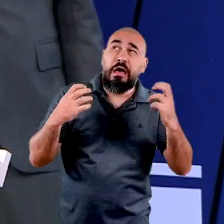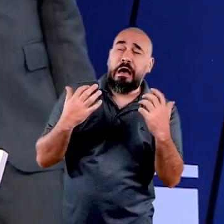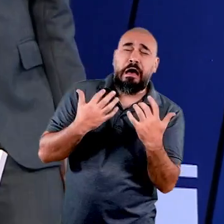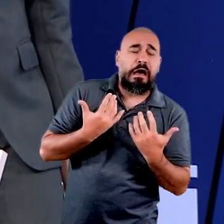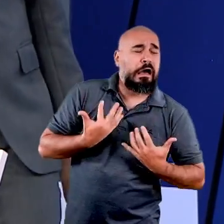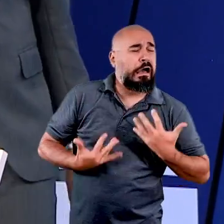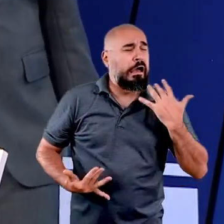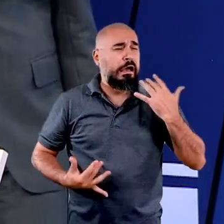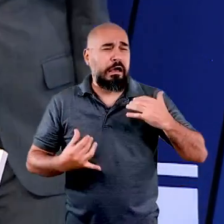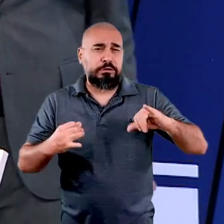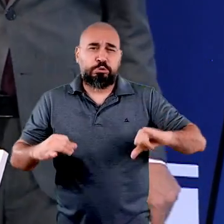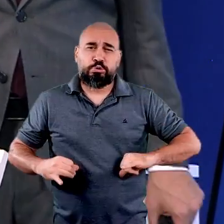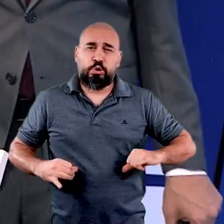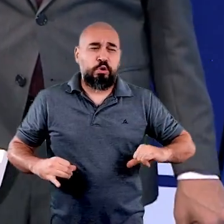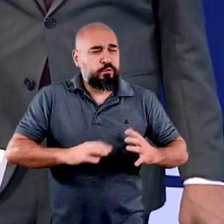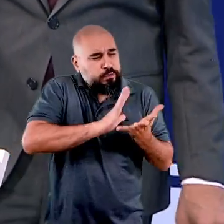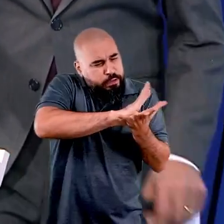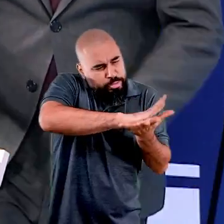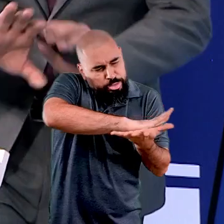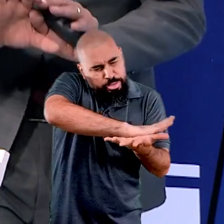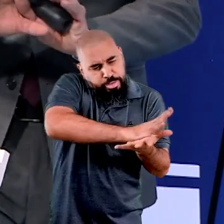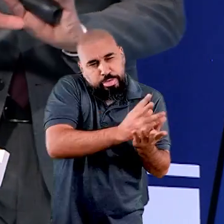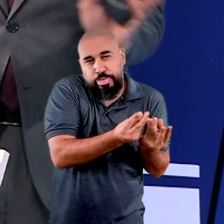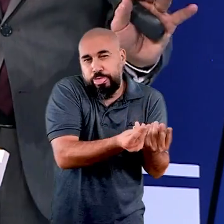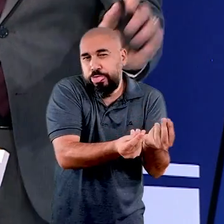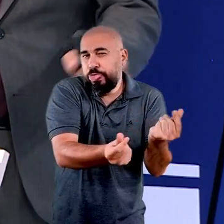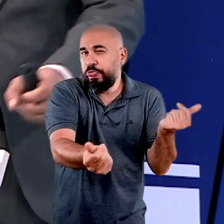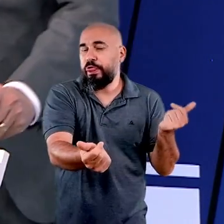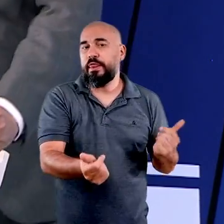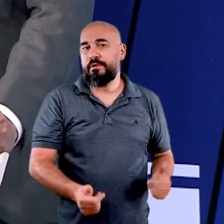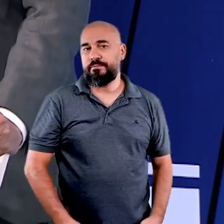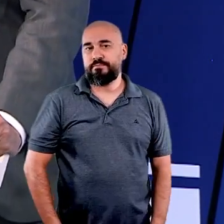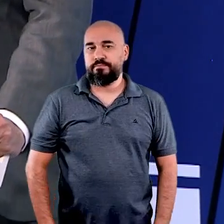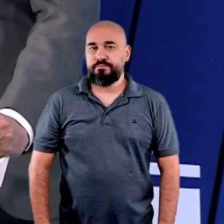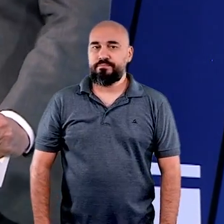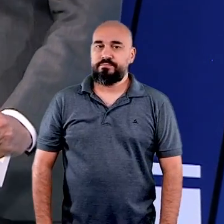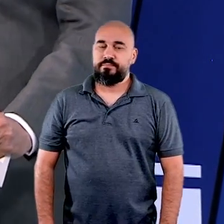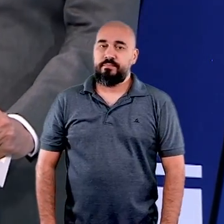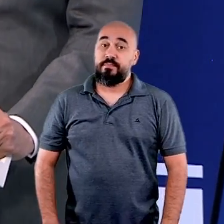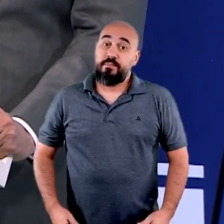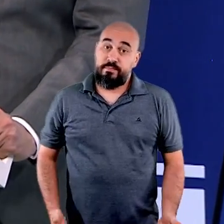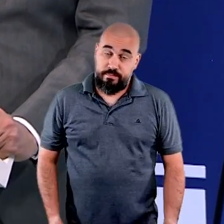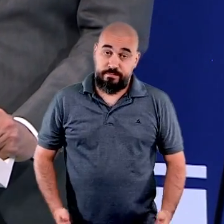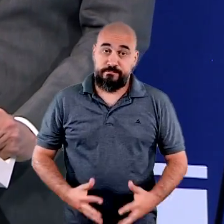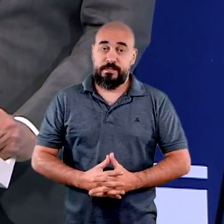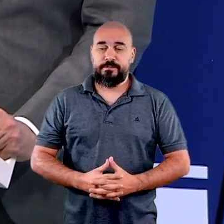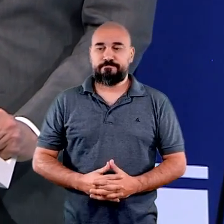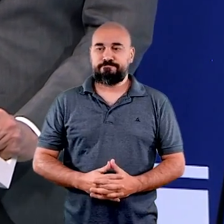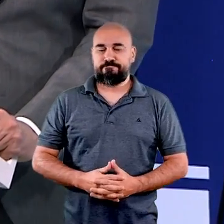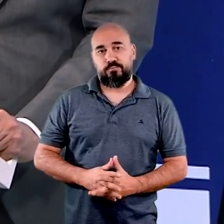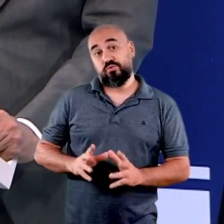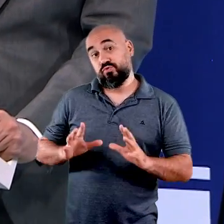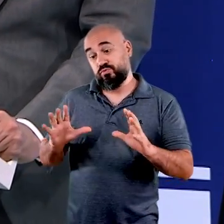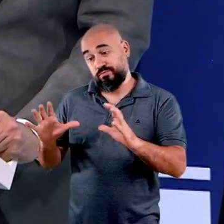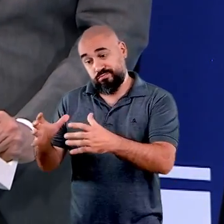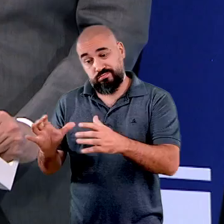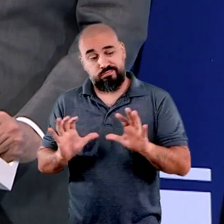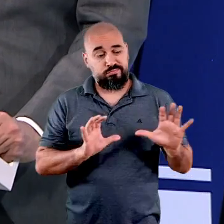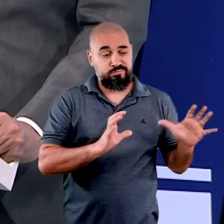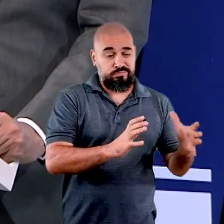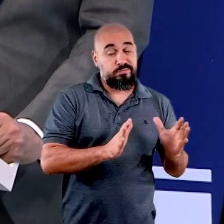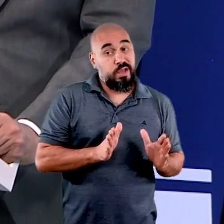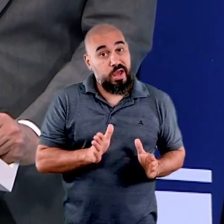A Bíblia confirma exatamente a mesma informação em diferentes versos. 2